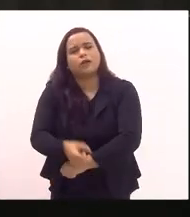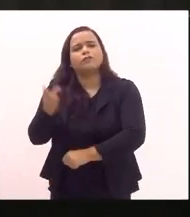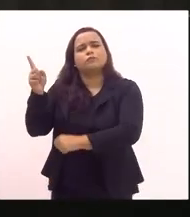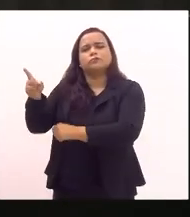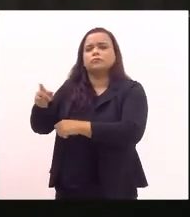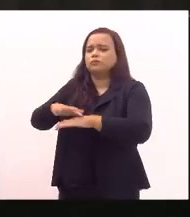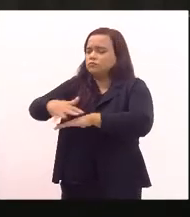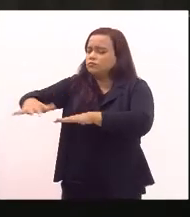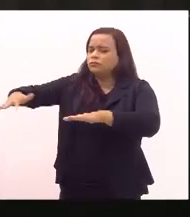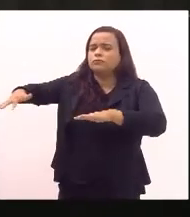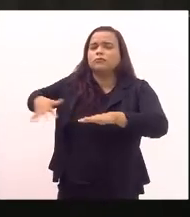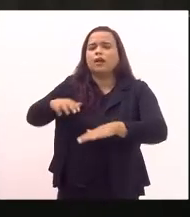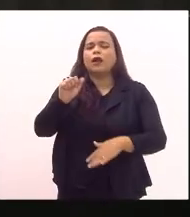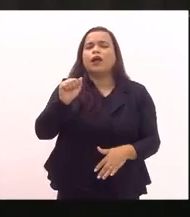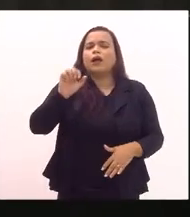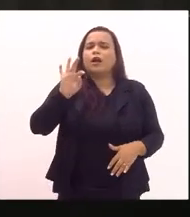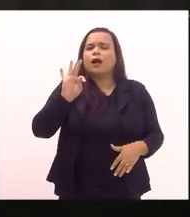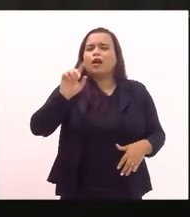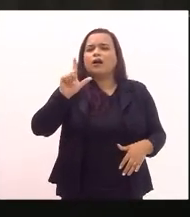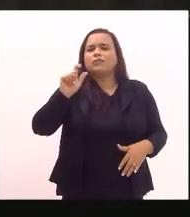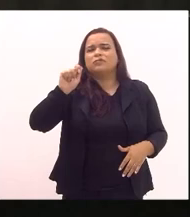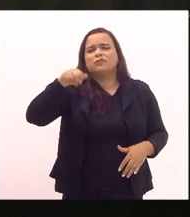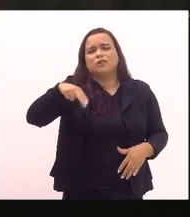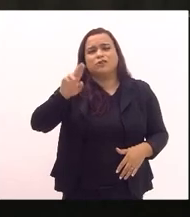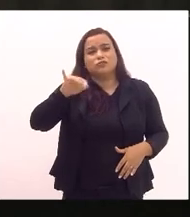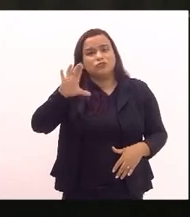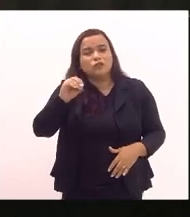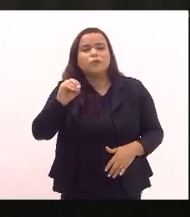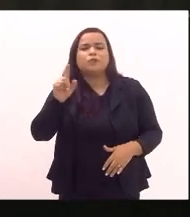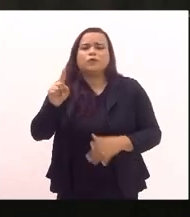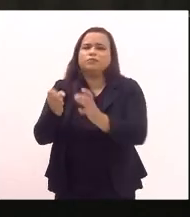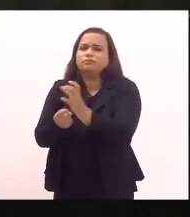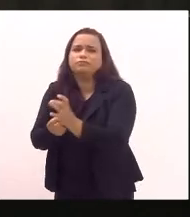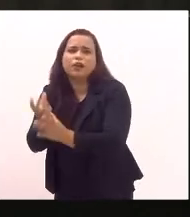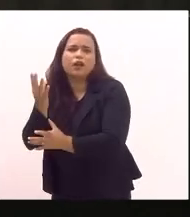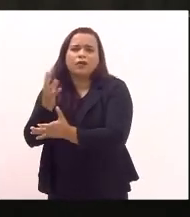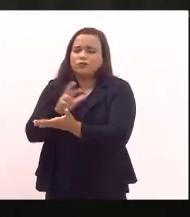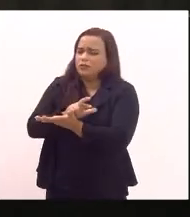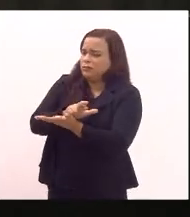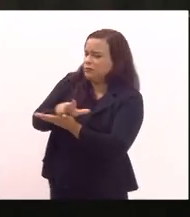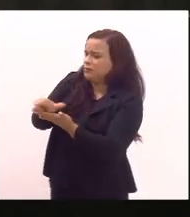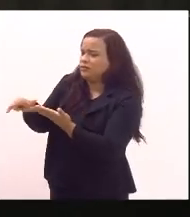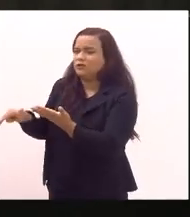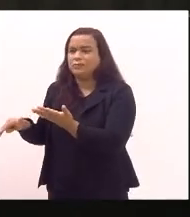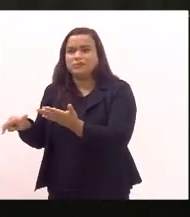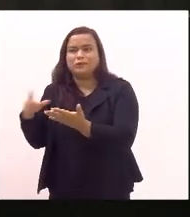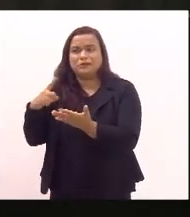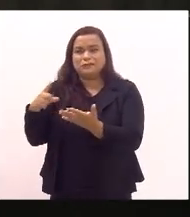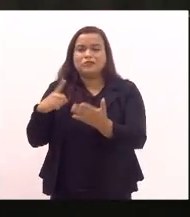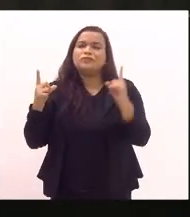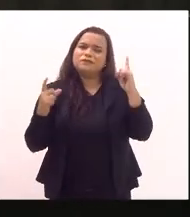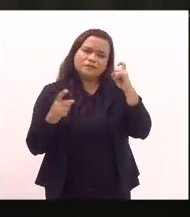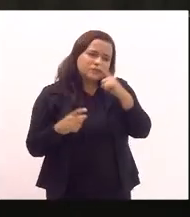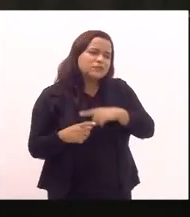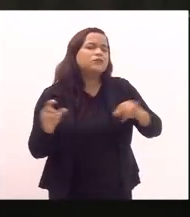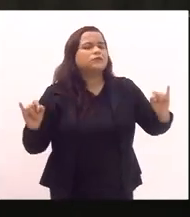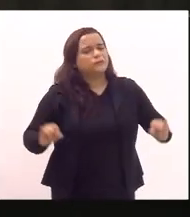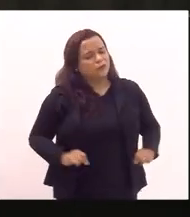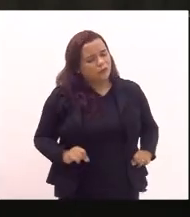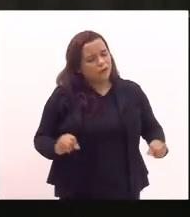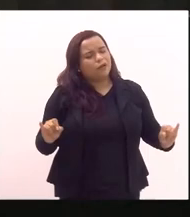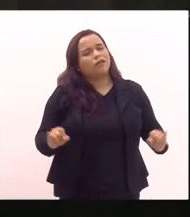Atlântico que foi a construção de uma commodity né